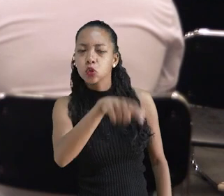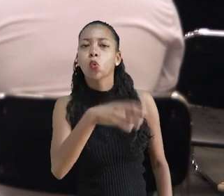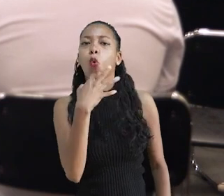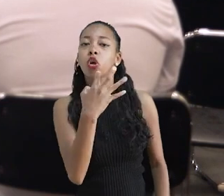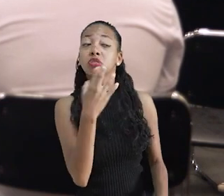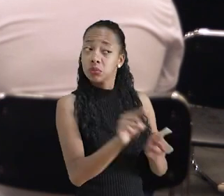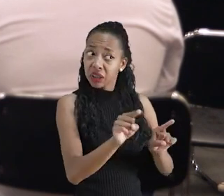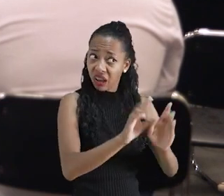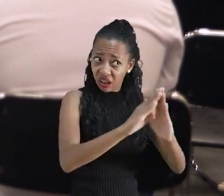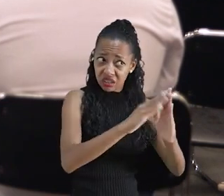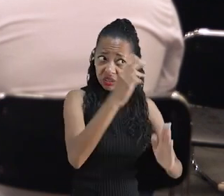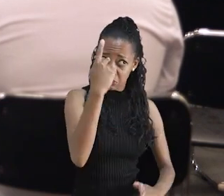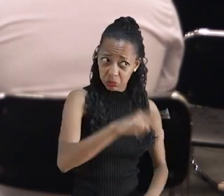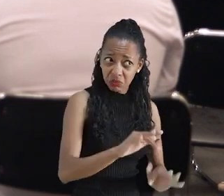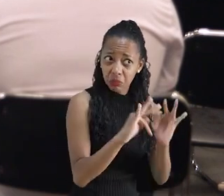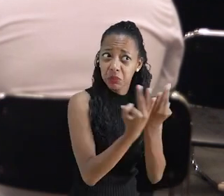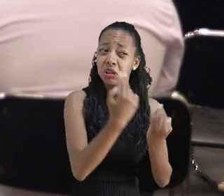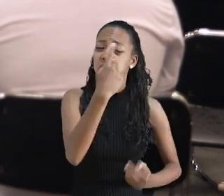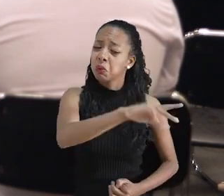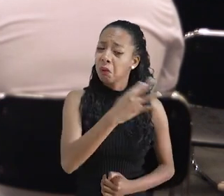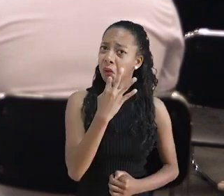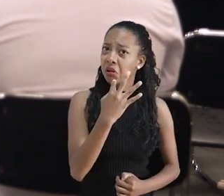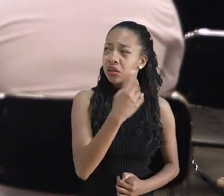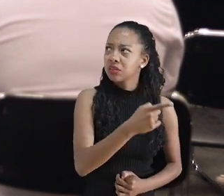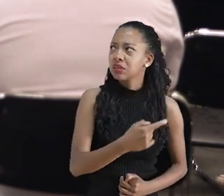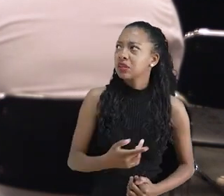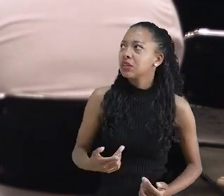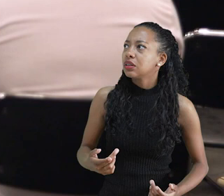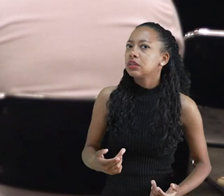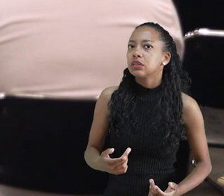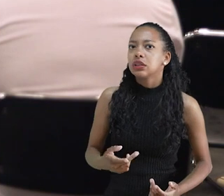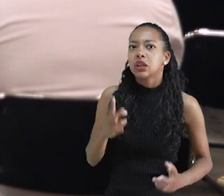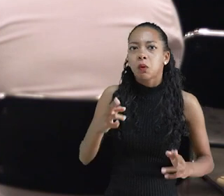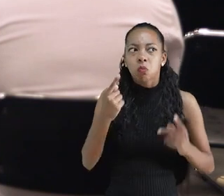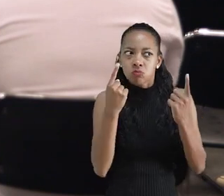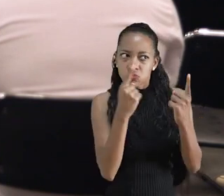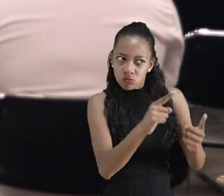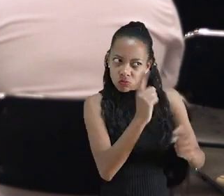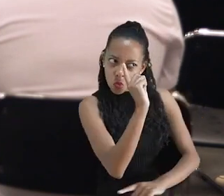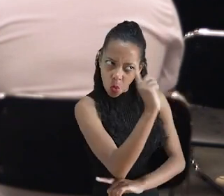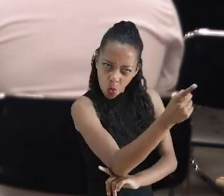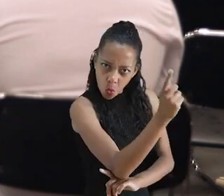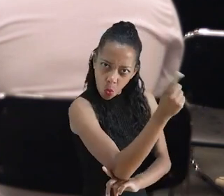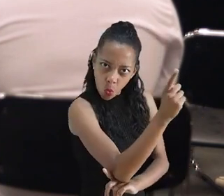né ali mas a gente claro ficou com medo óbvio mas não demos trela e continuamos